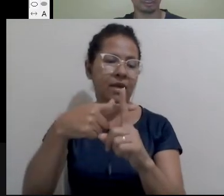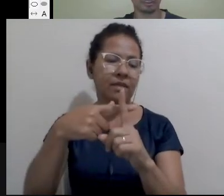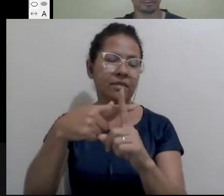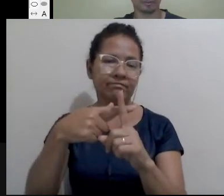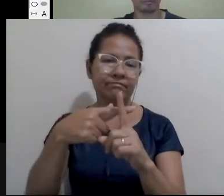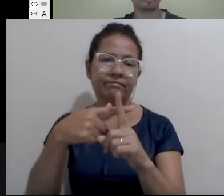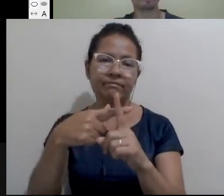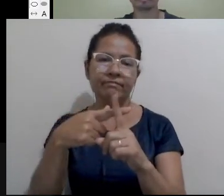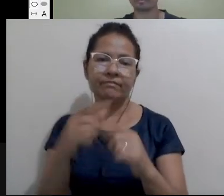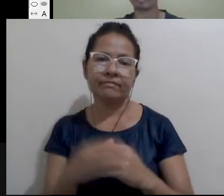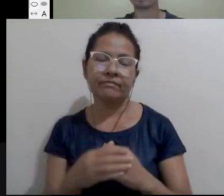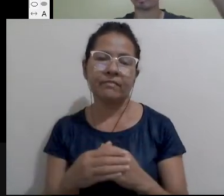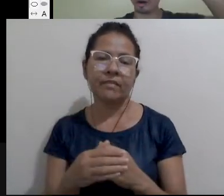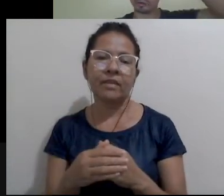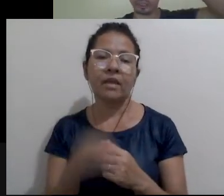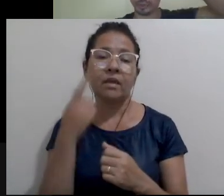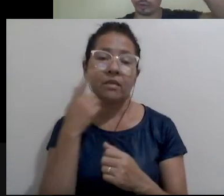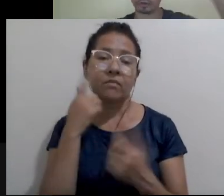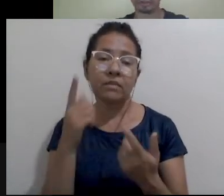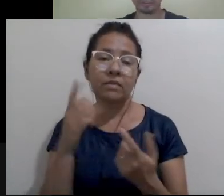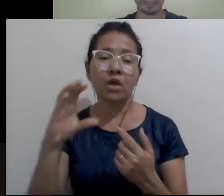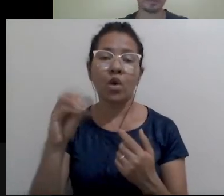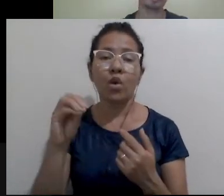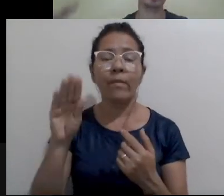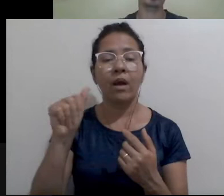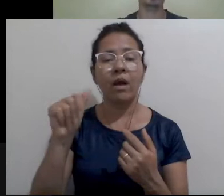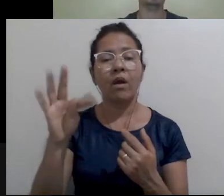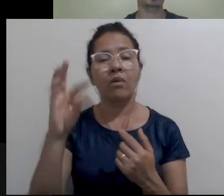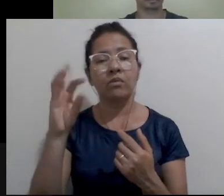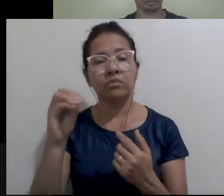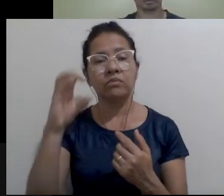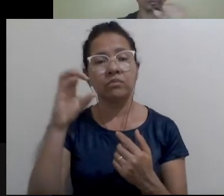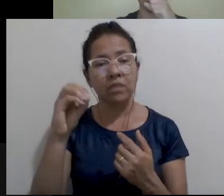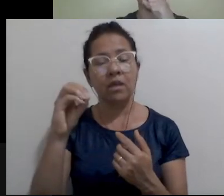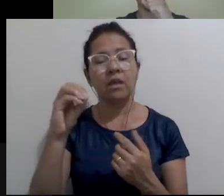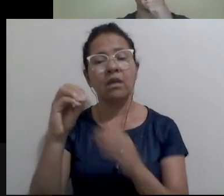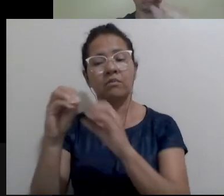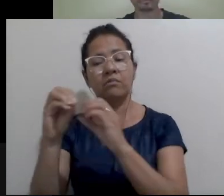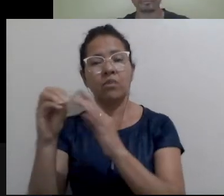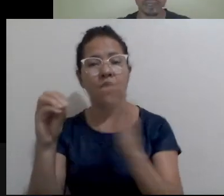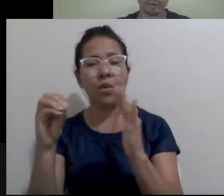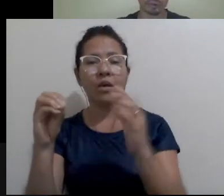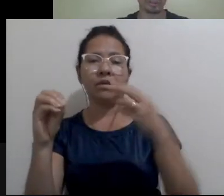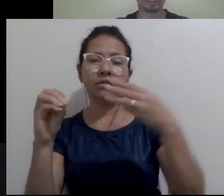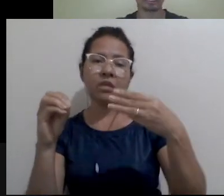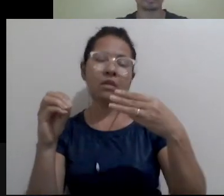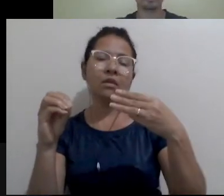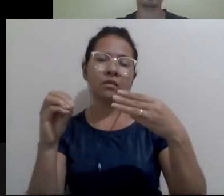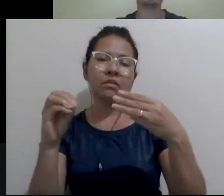elétron aqui, tá bom? Então, cobalto 0 para cobalto 3+, ele perde 3 elétrons.